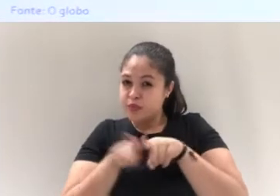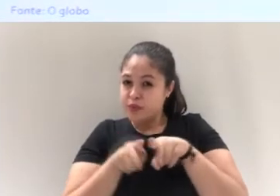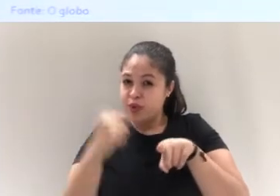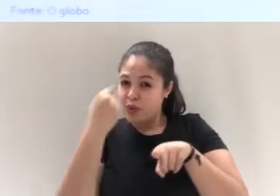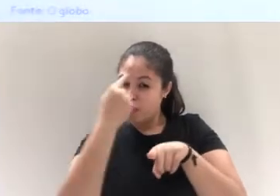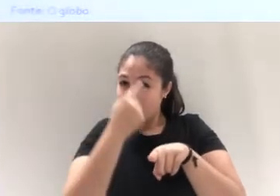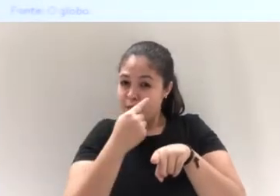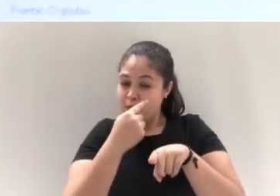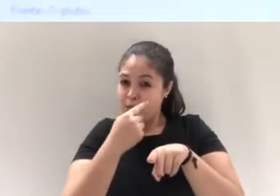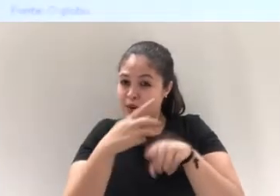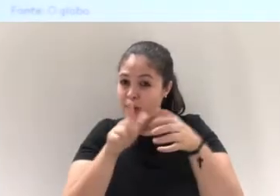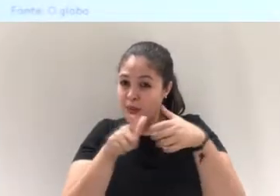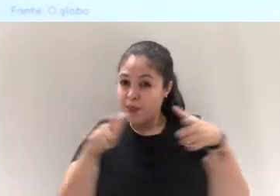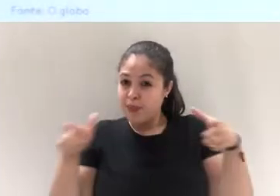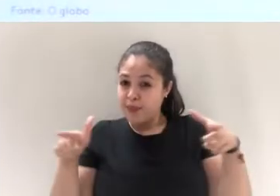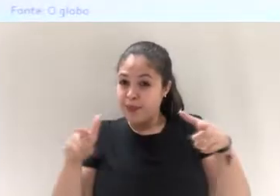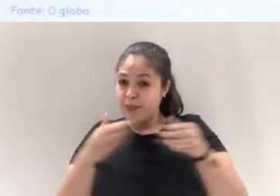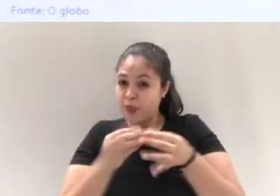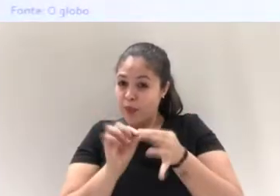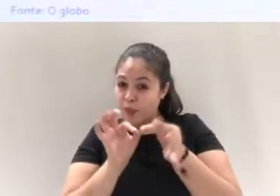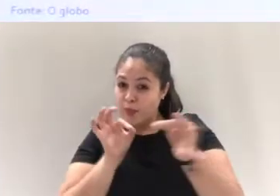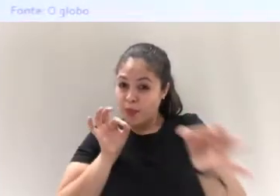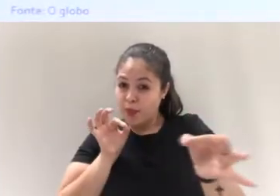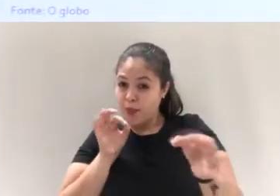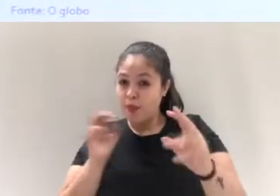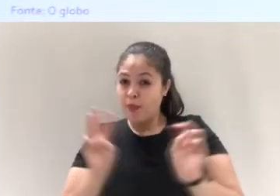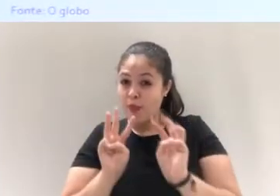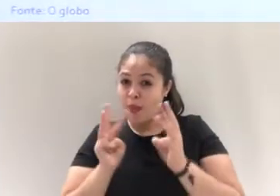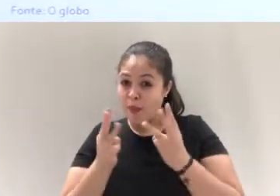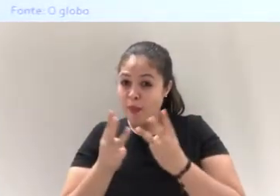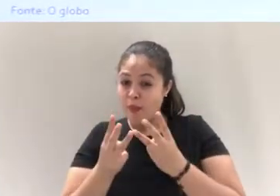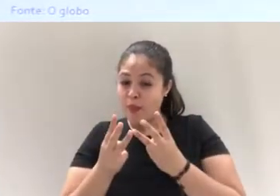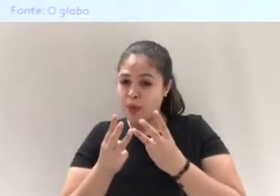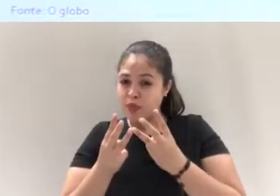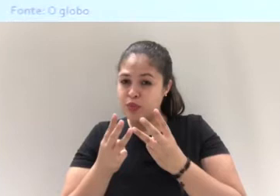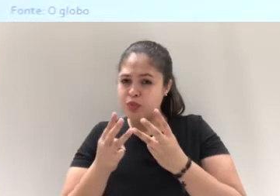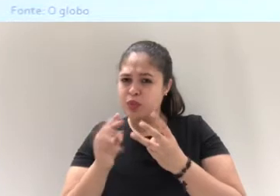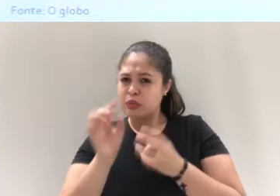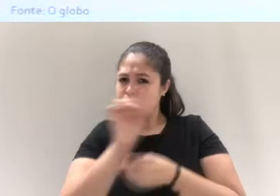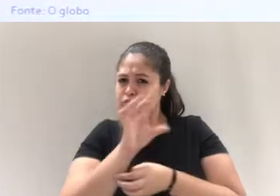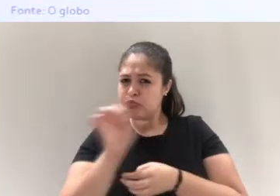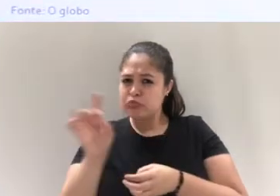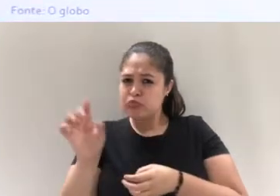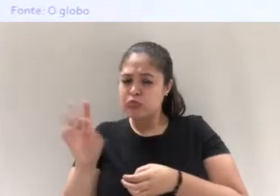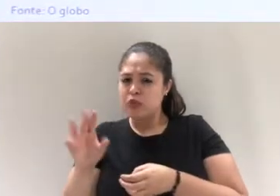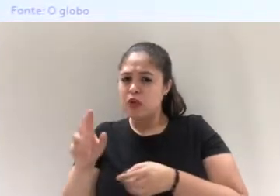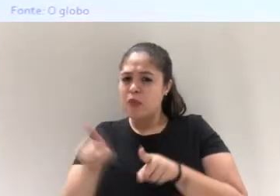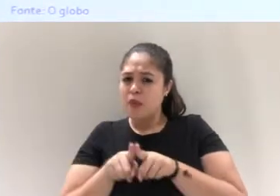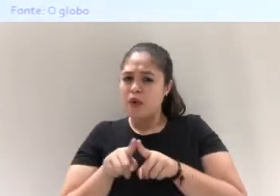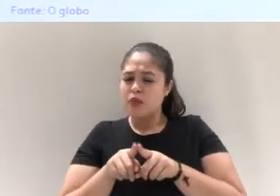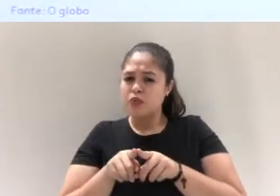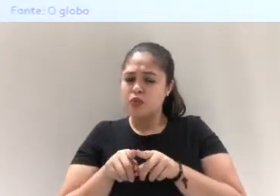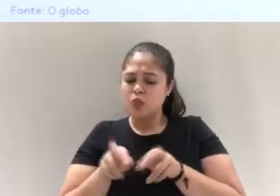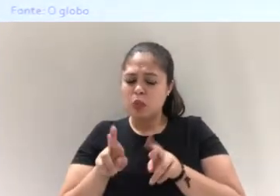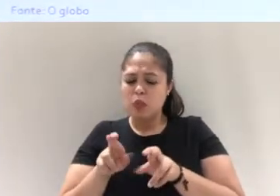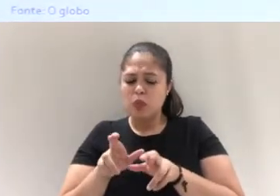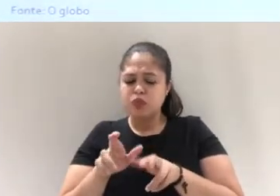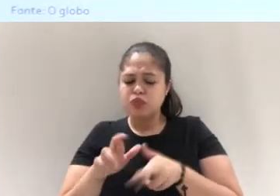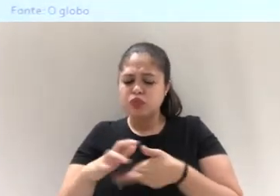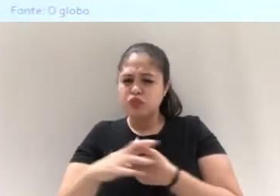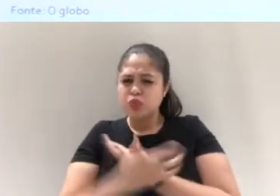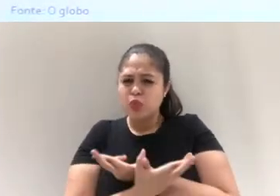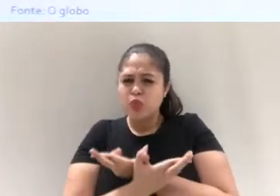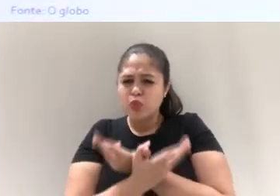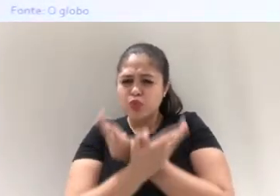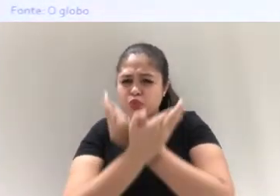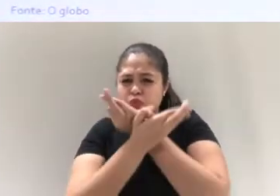modifica o espaço-tempo devido à massa dos corpos. E para isso, os satélites têm que